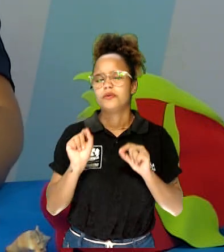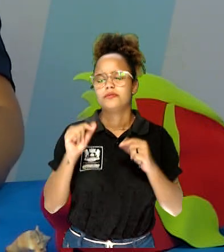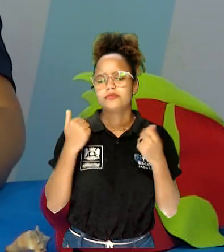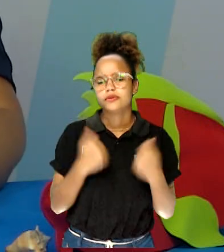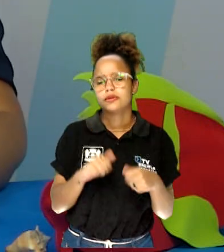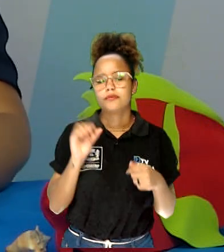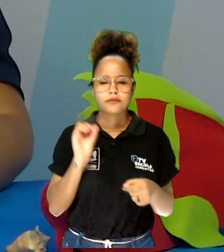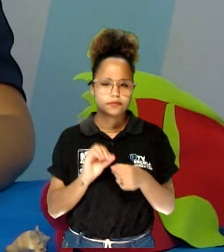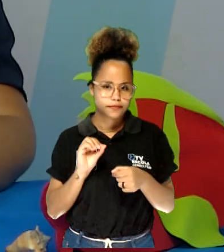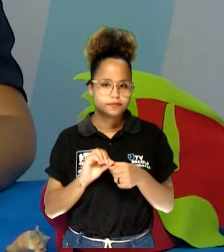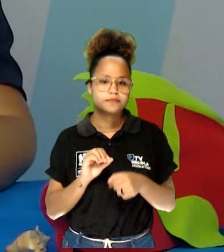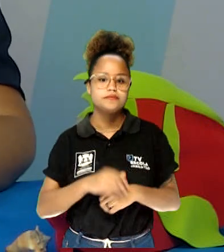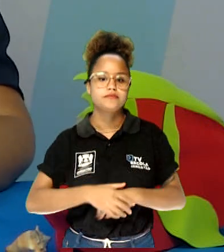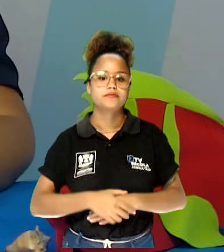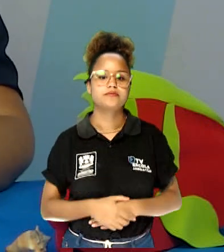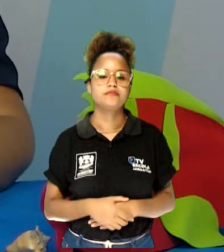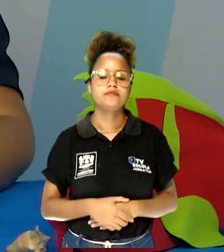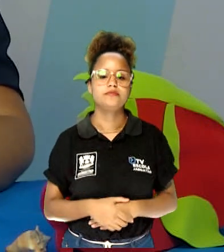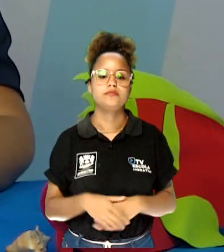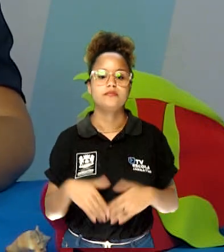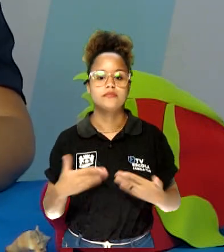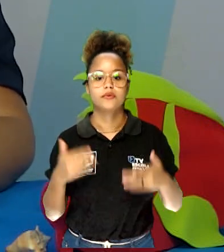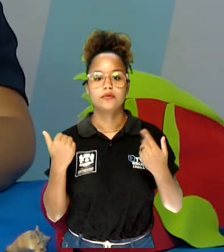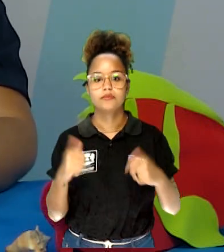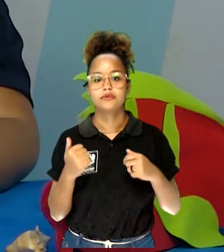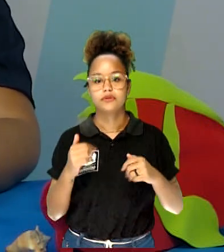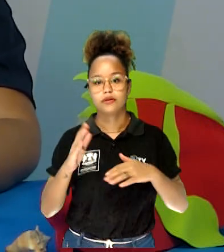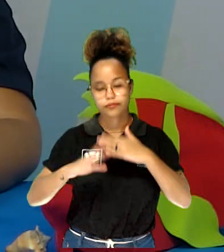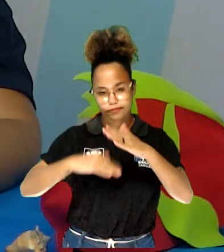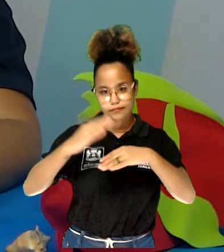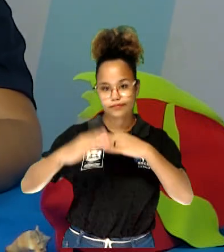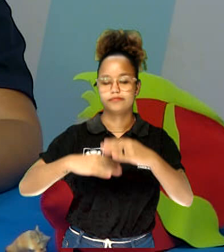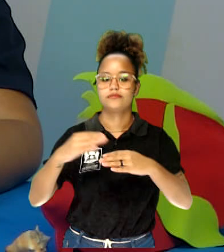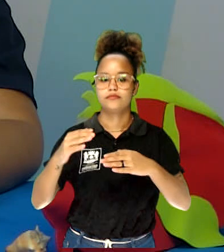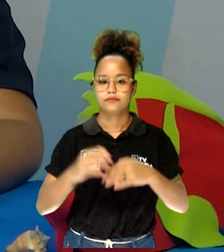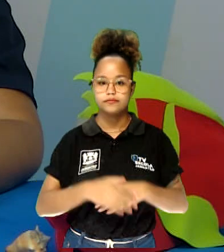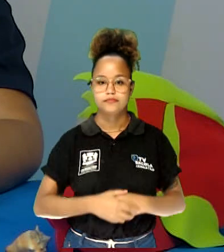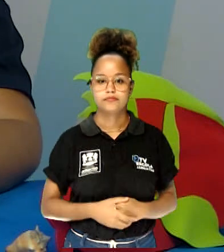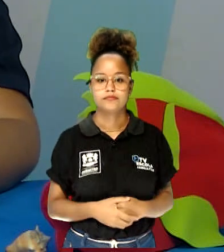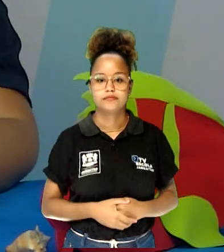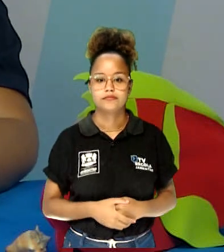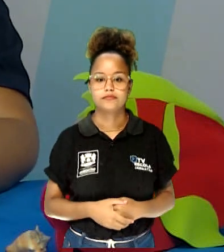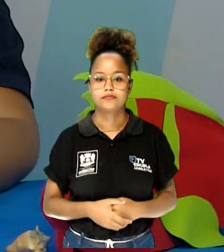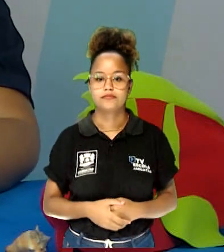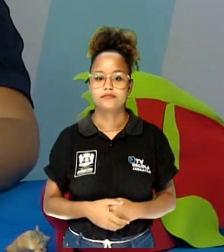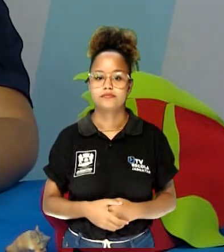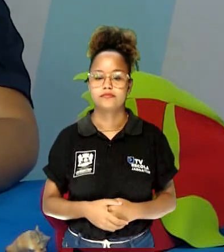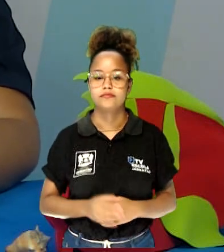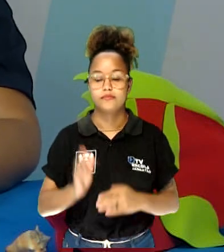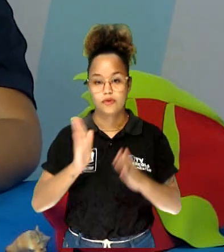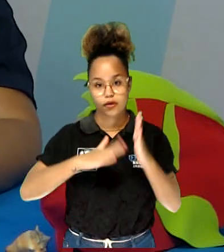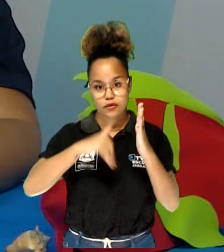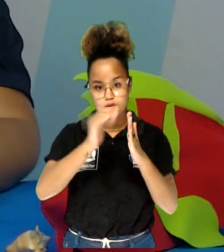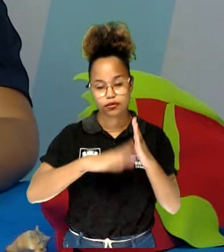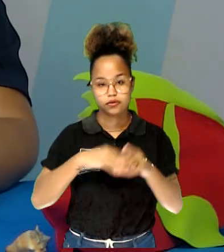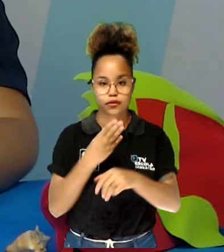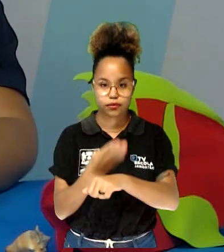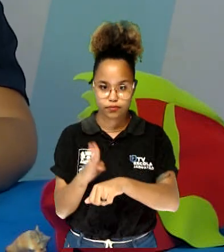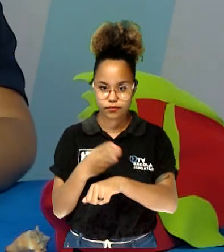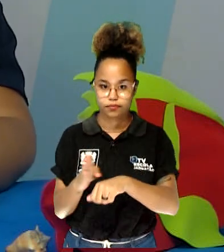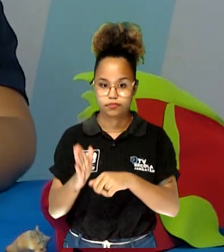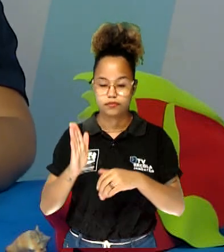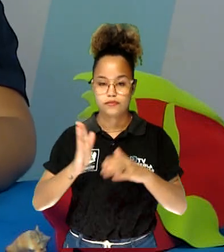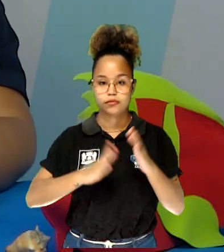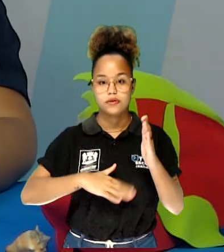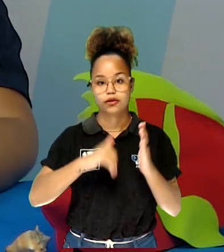para fazer ele? Nós iremos precisar de um rolinho de papel, tinta branca,